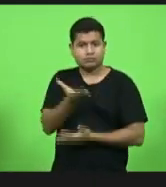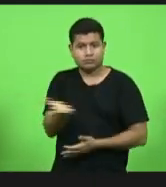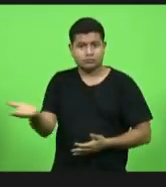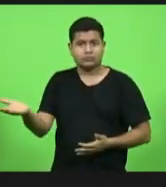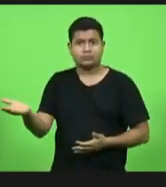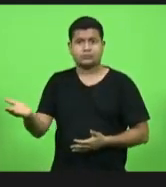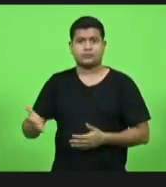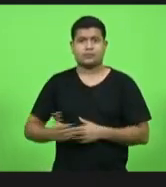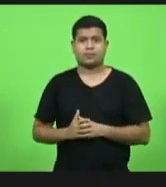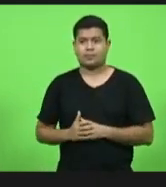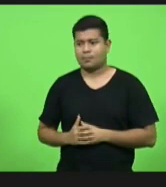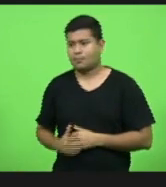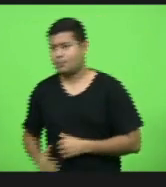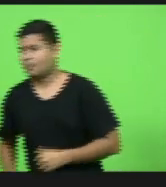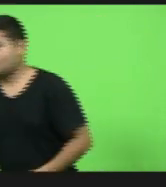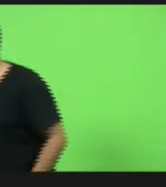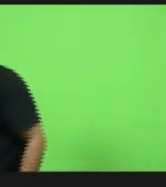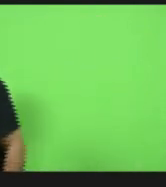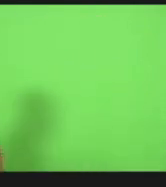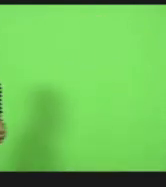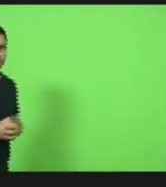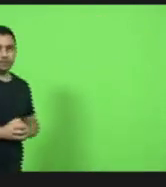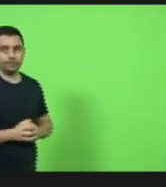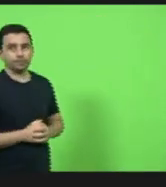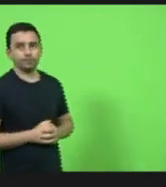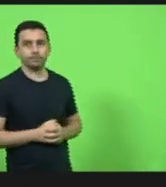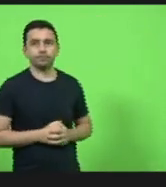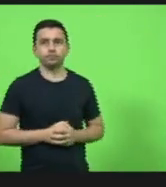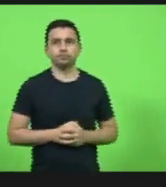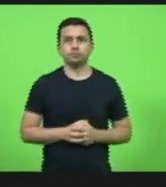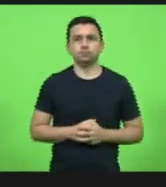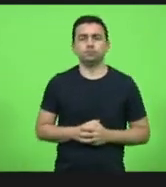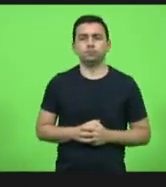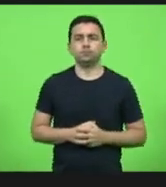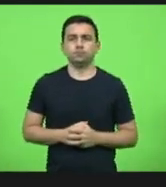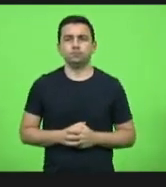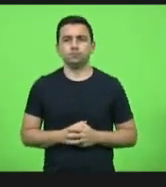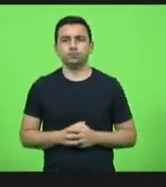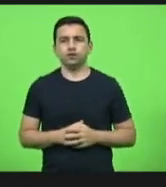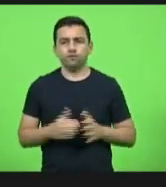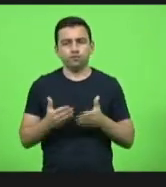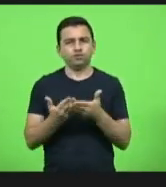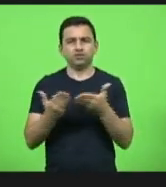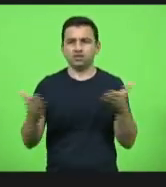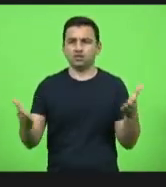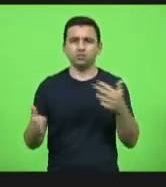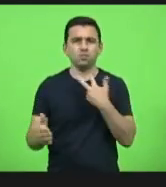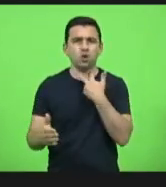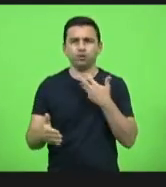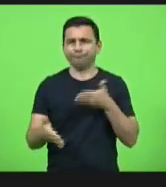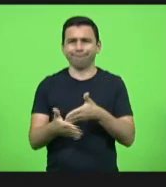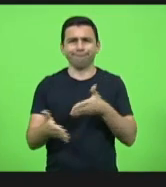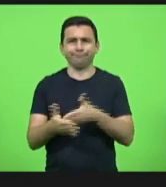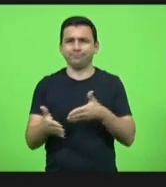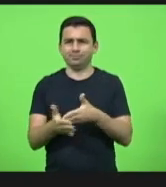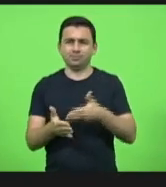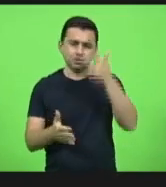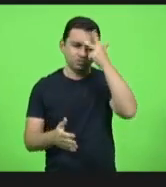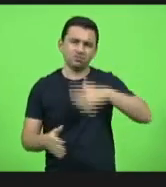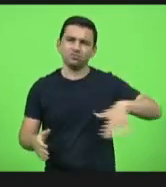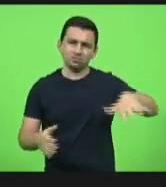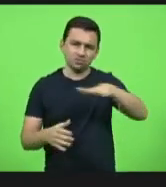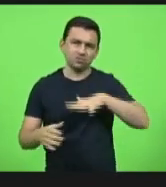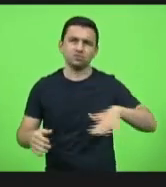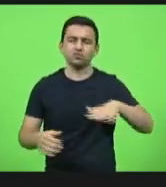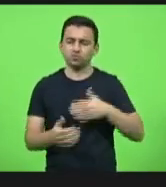senhores não têm o poder aqui de impedir essas famílias de fazer a educação domiciliar, mas os senhores têm o poder de ajudar.